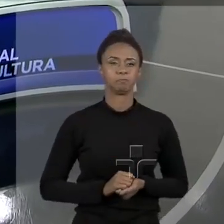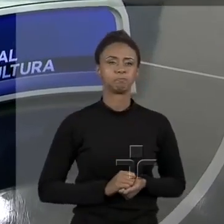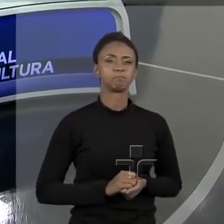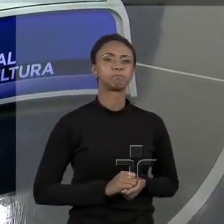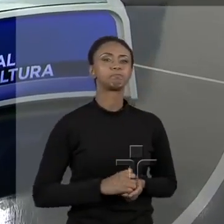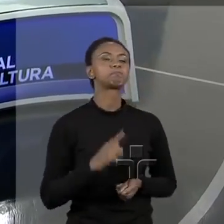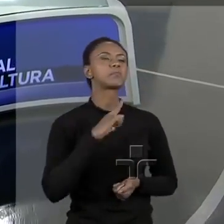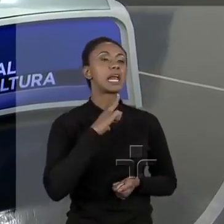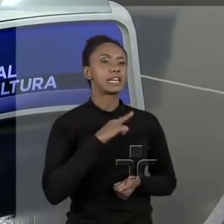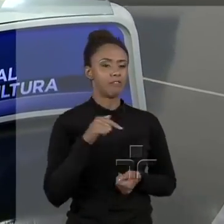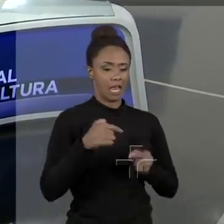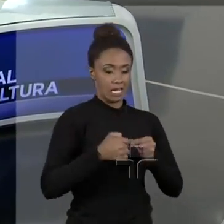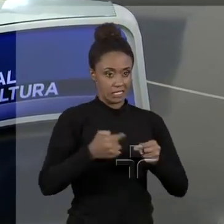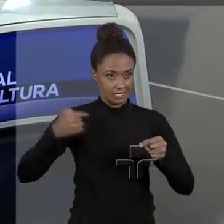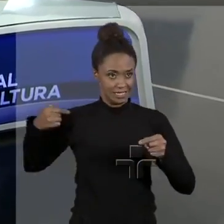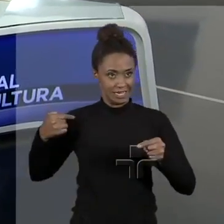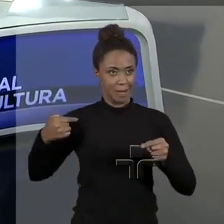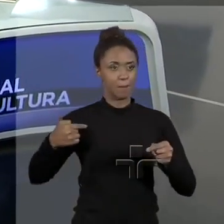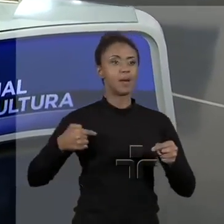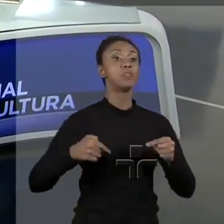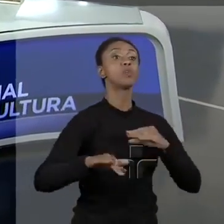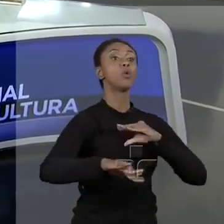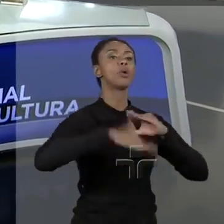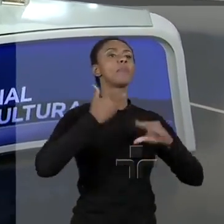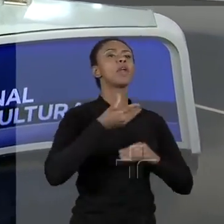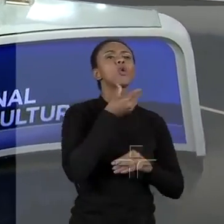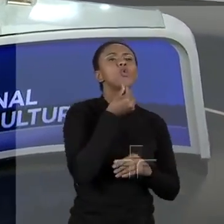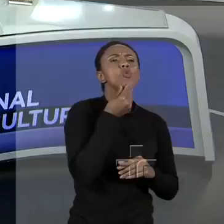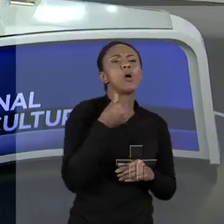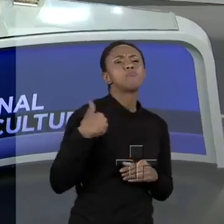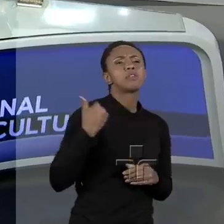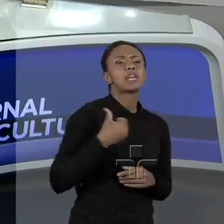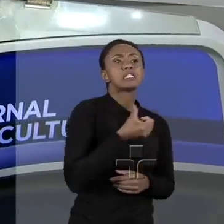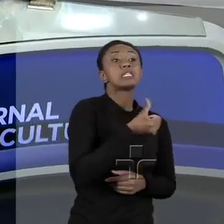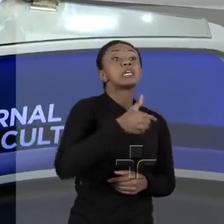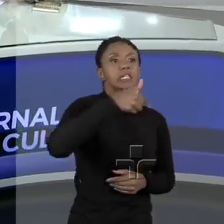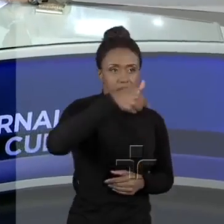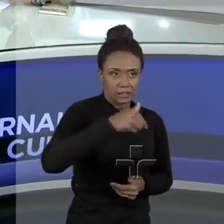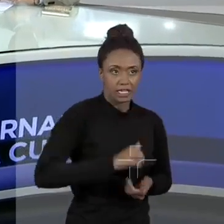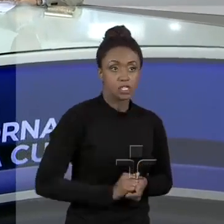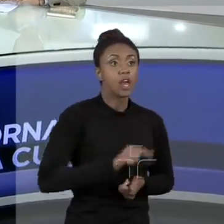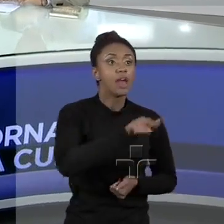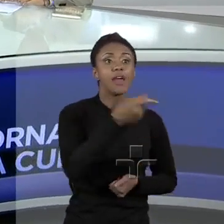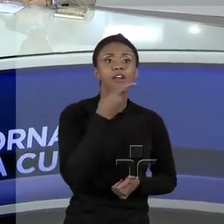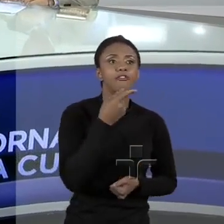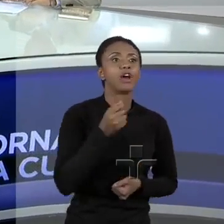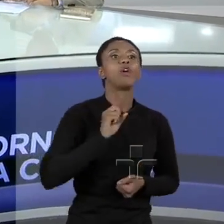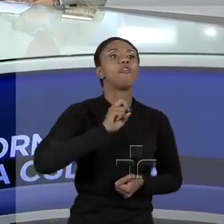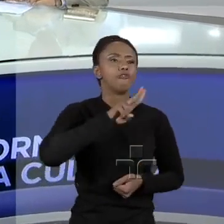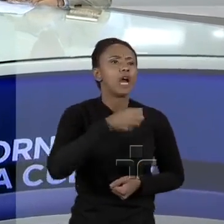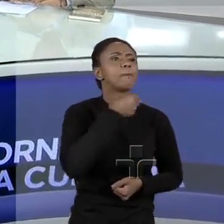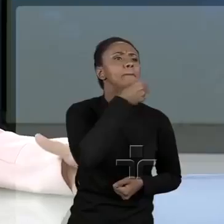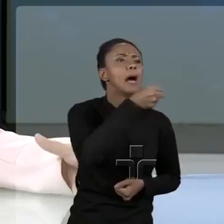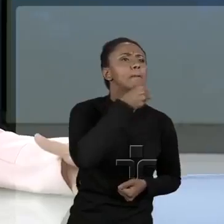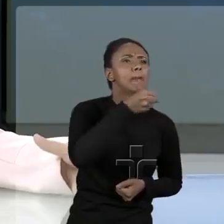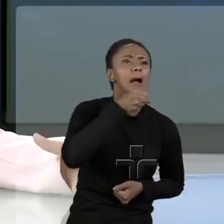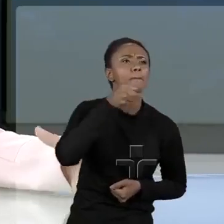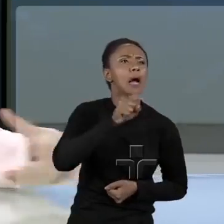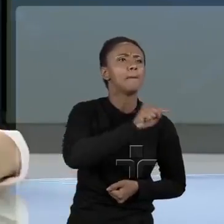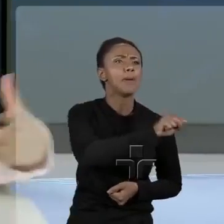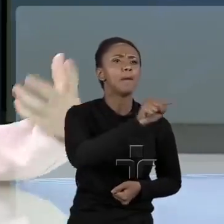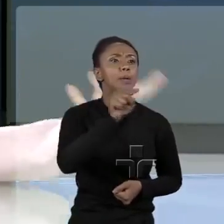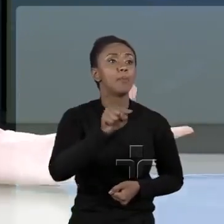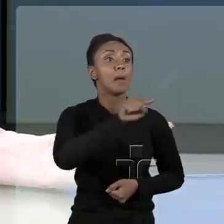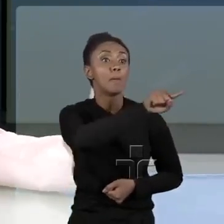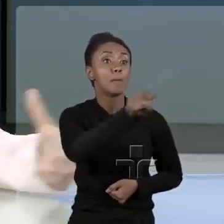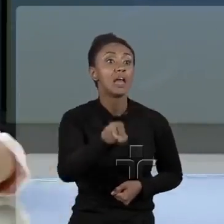de um senhor essa semana que passou, 67 anos. Aí ele disse que ele passa por todas as fases seletivas. Mas quando percebem,